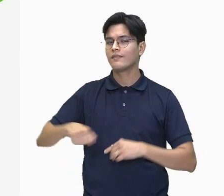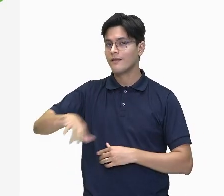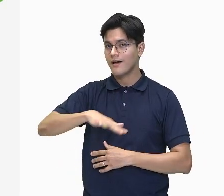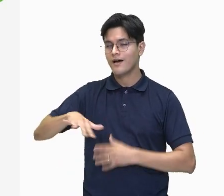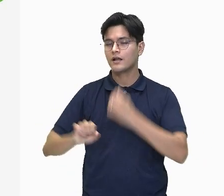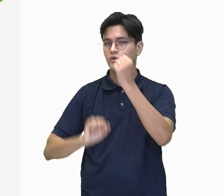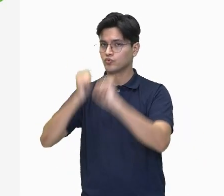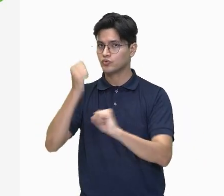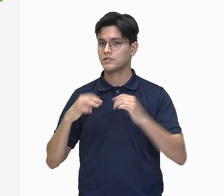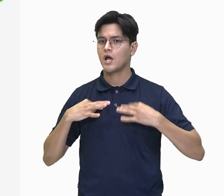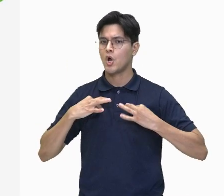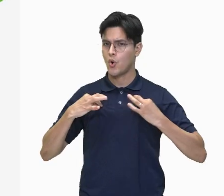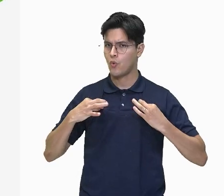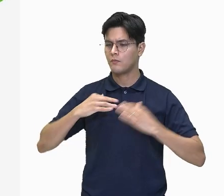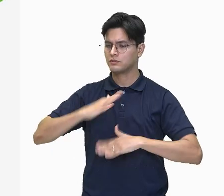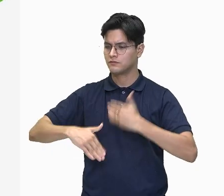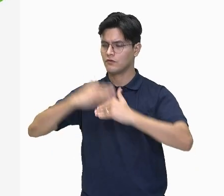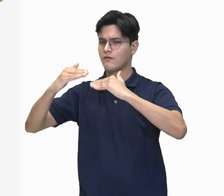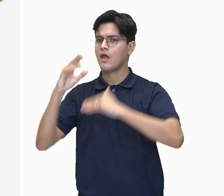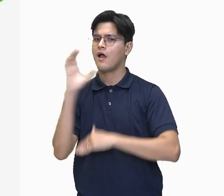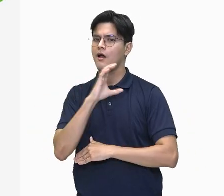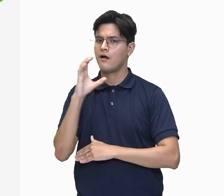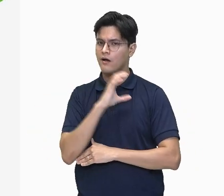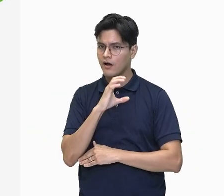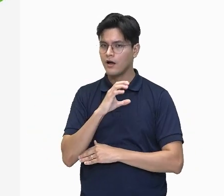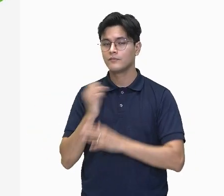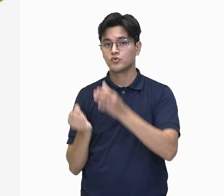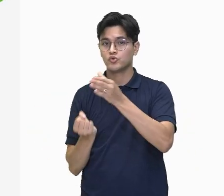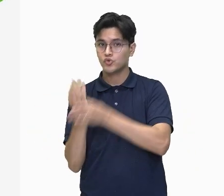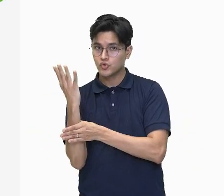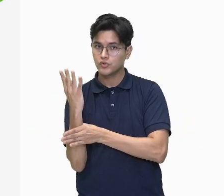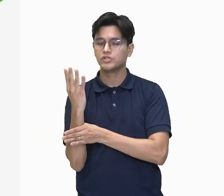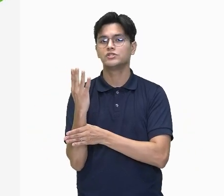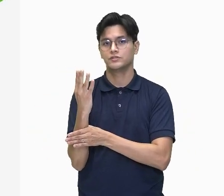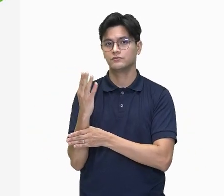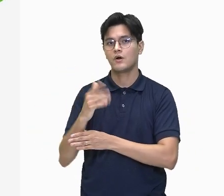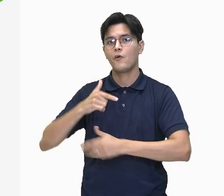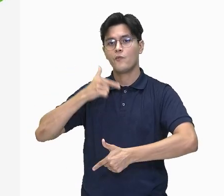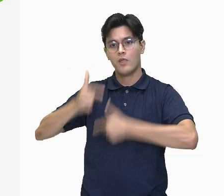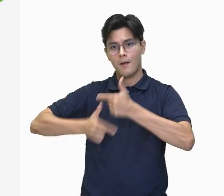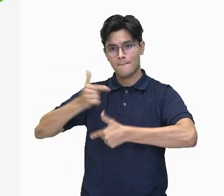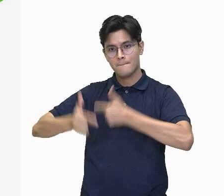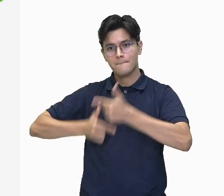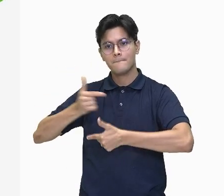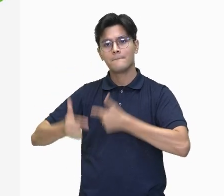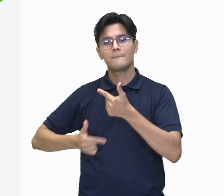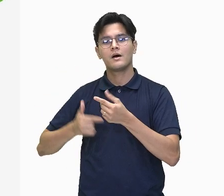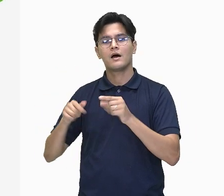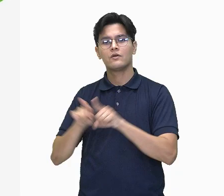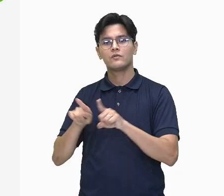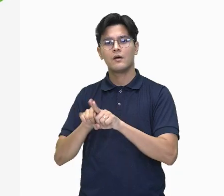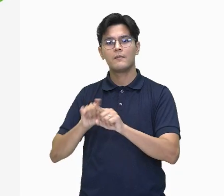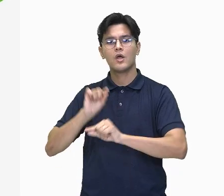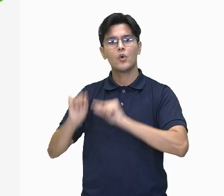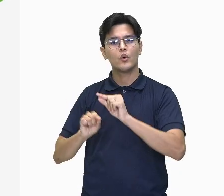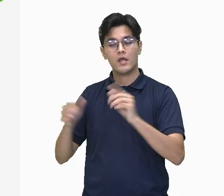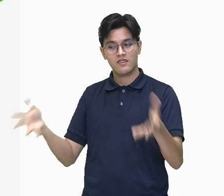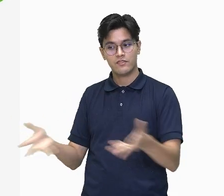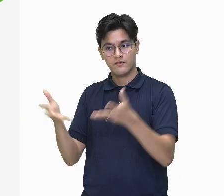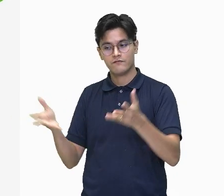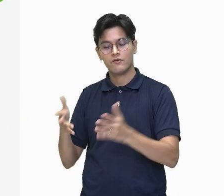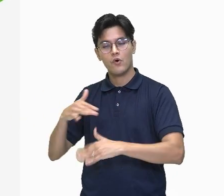cresceu rapidamente, gerou empregos, impulsionou o comércio e se tornou um dos pilares da Revolução